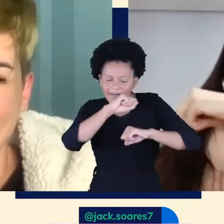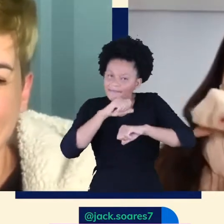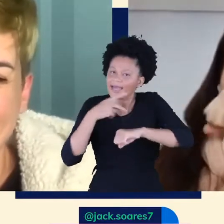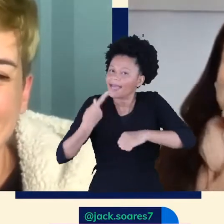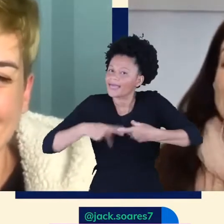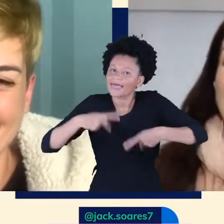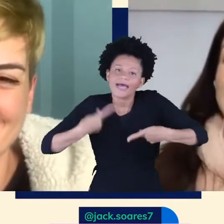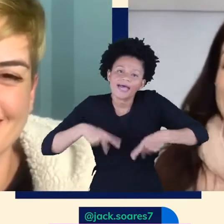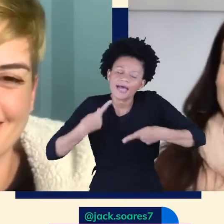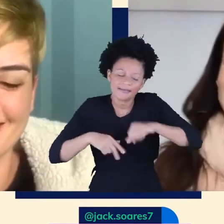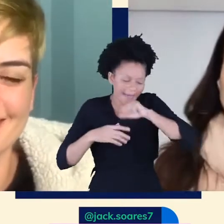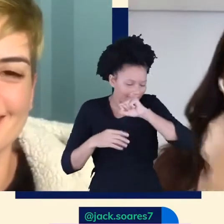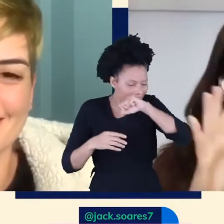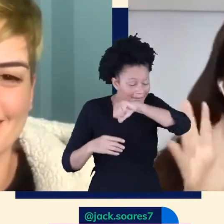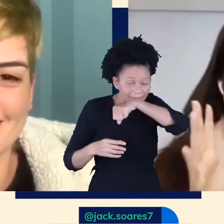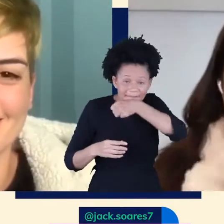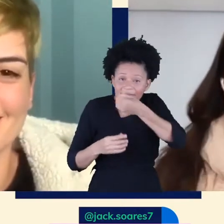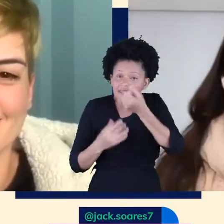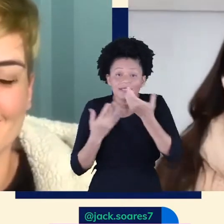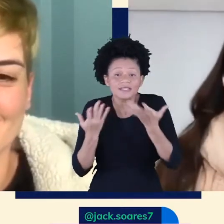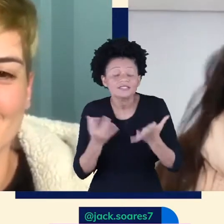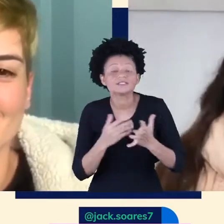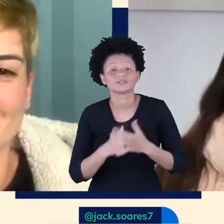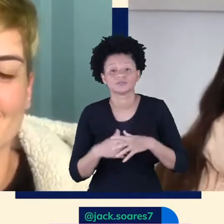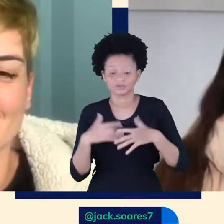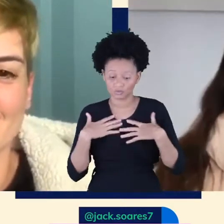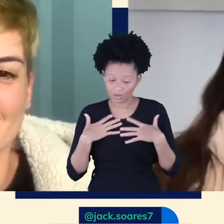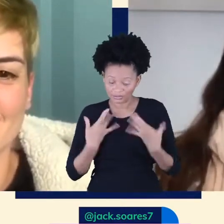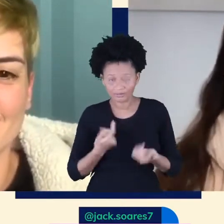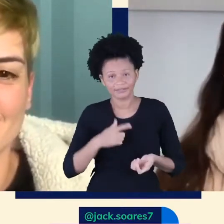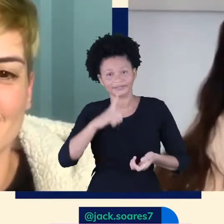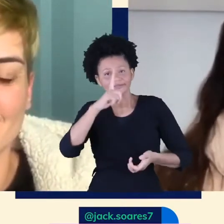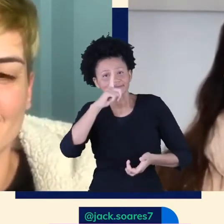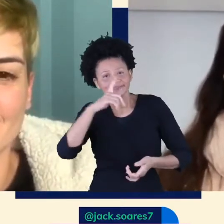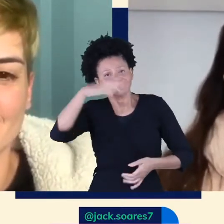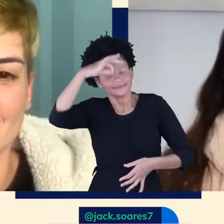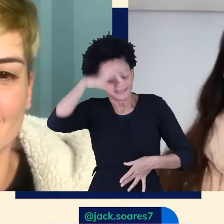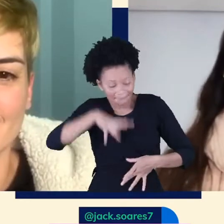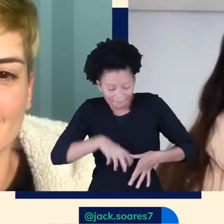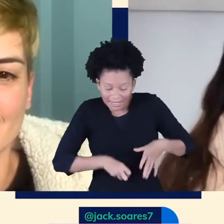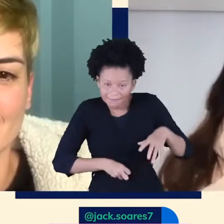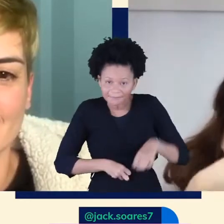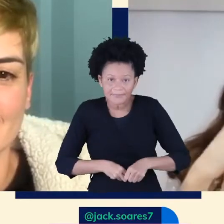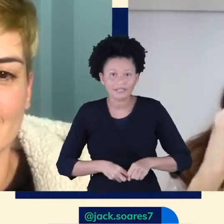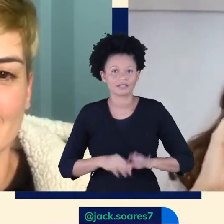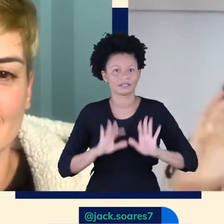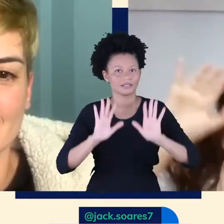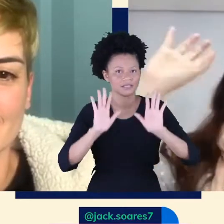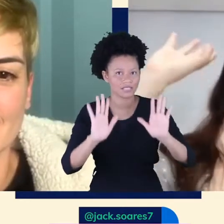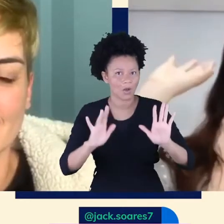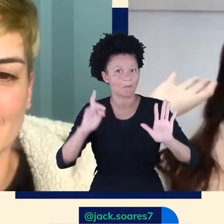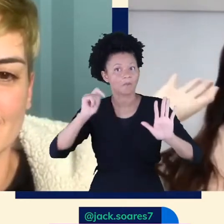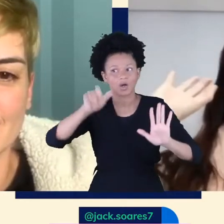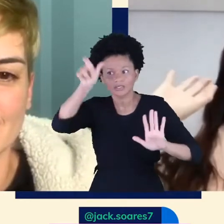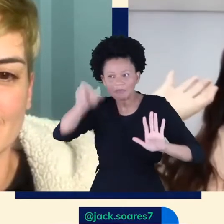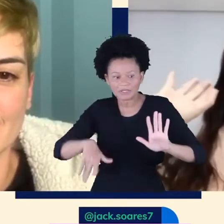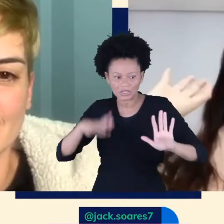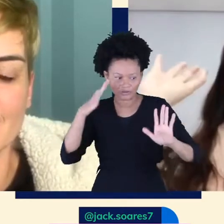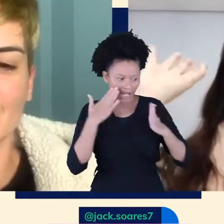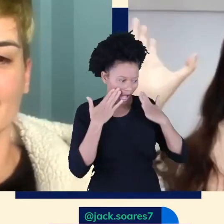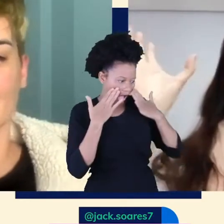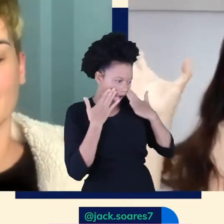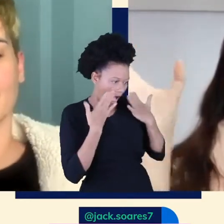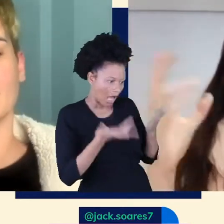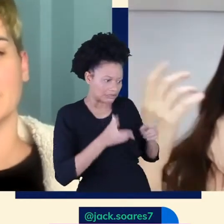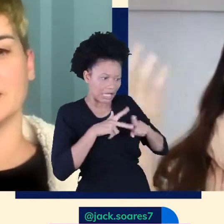assim, ó, tá? É assim nessa fase. Então, quando ela tocar nos órgãos genitais, gente, a gente não pode ter a mente